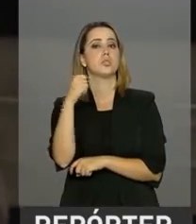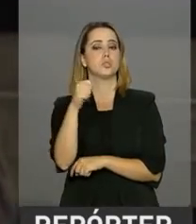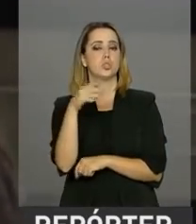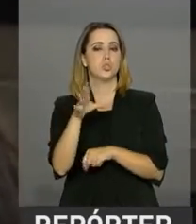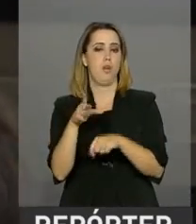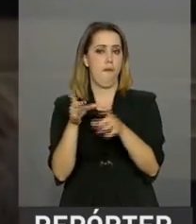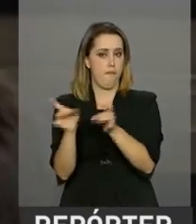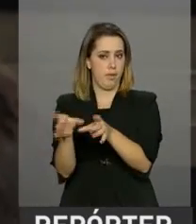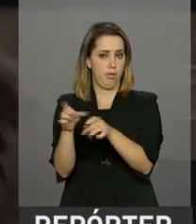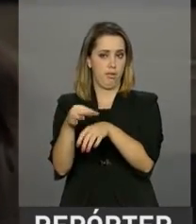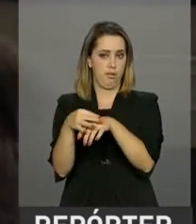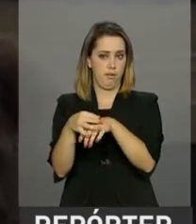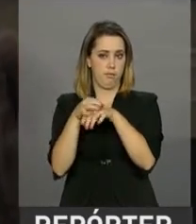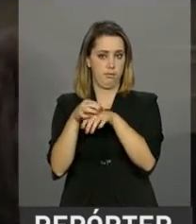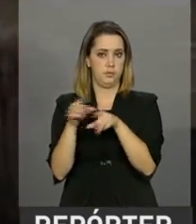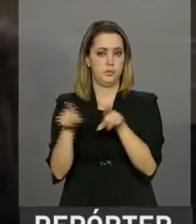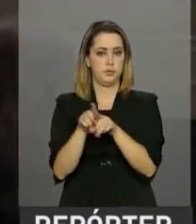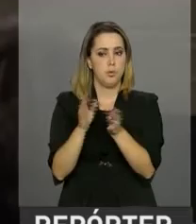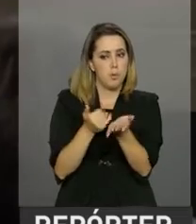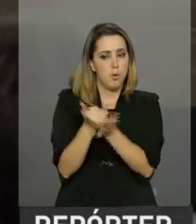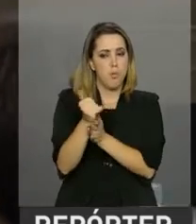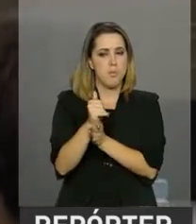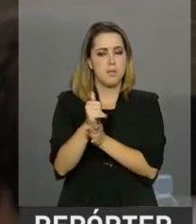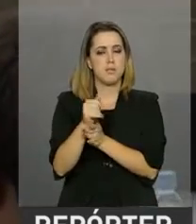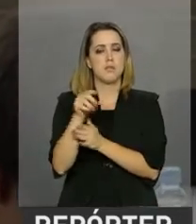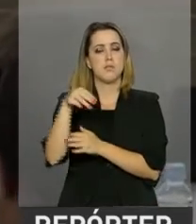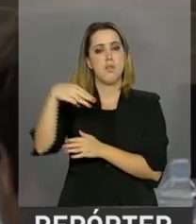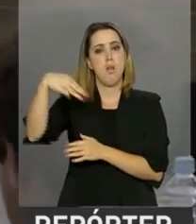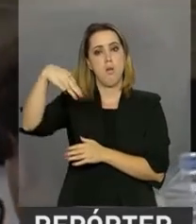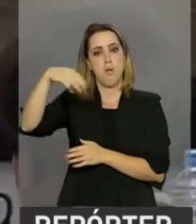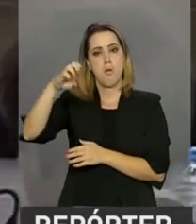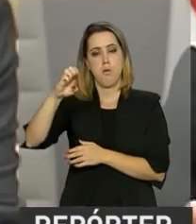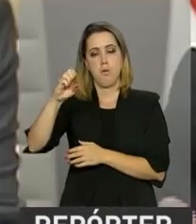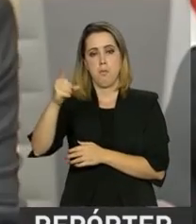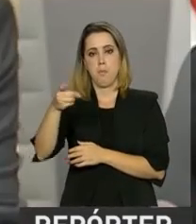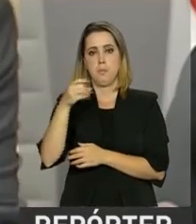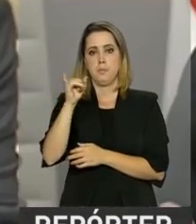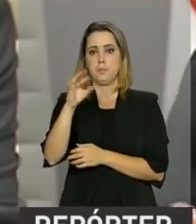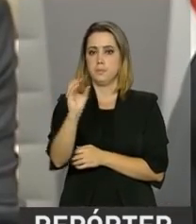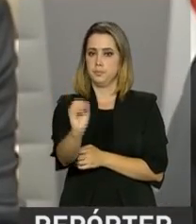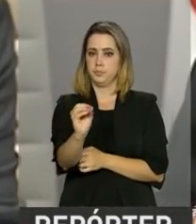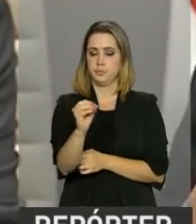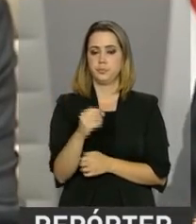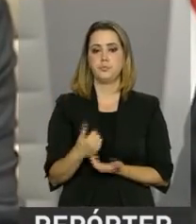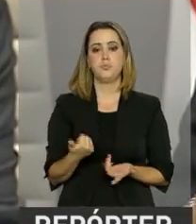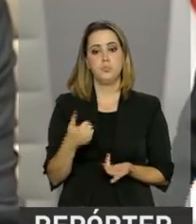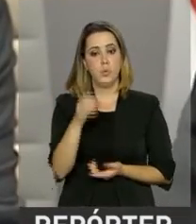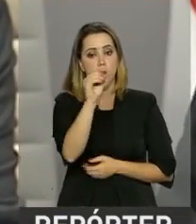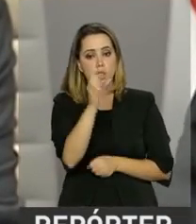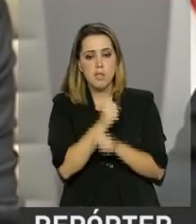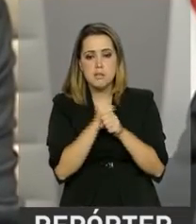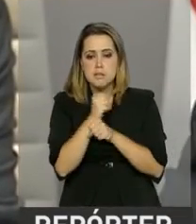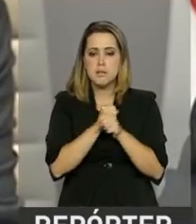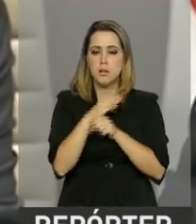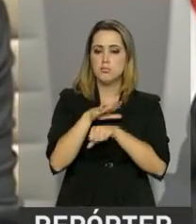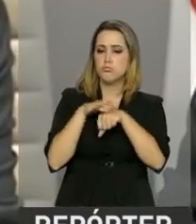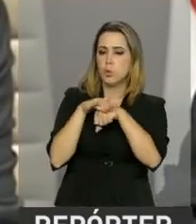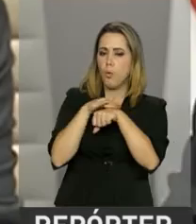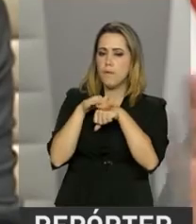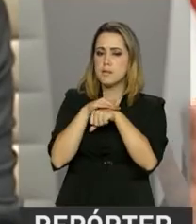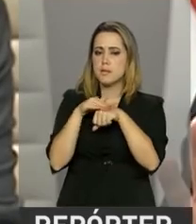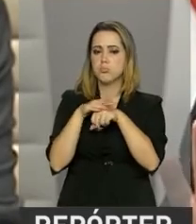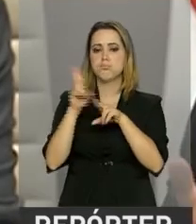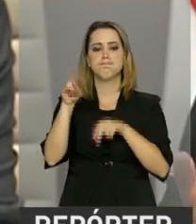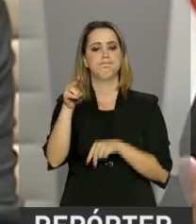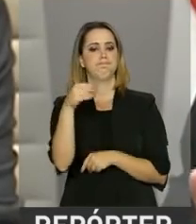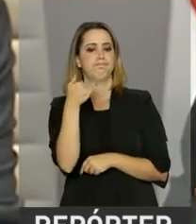de negociações com o México após quase 10 anos de tentativa. 10 anos tentando conversar, sentar na mesma mesa e